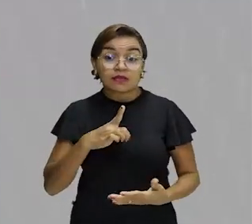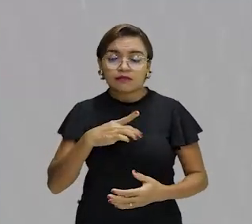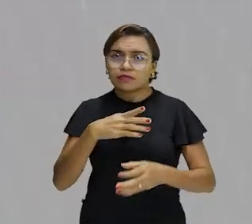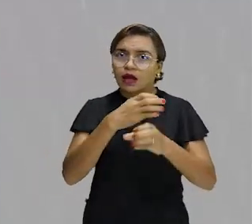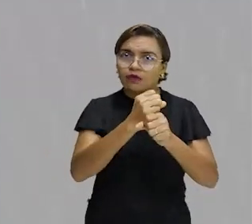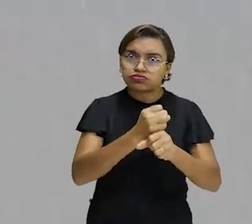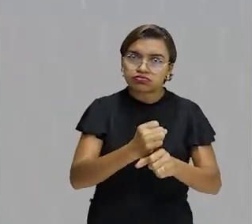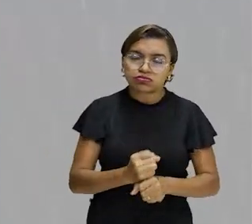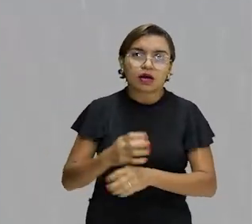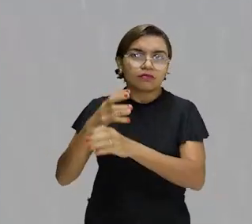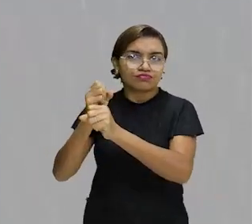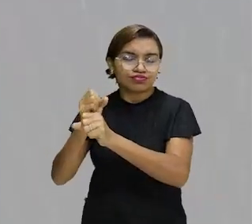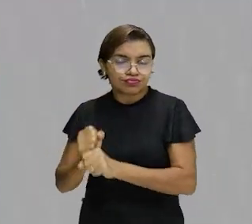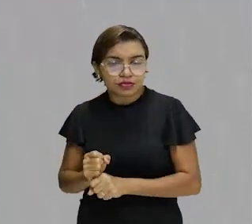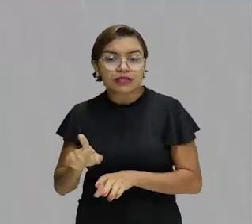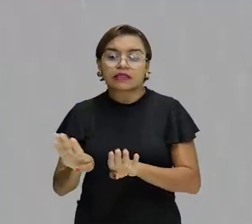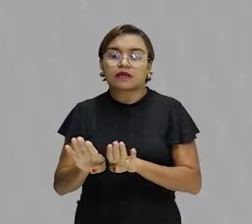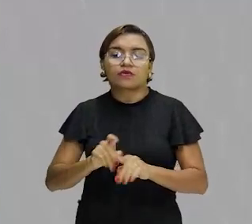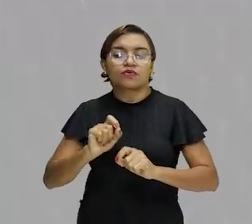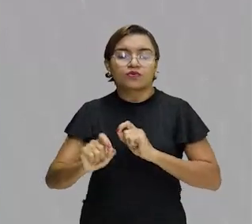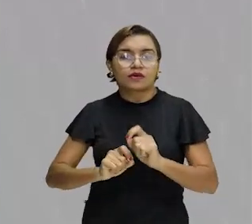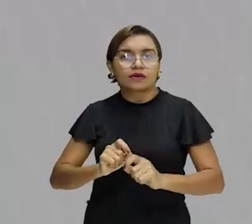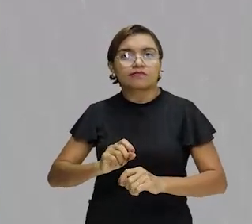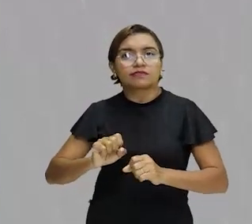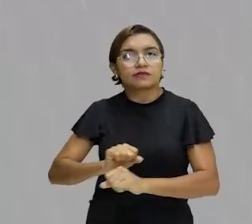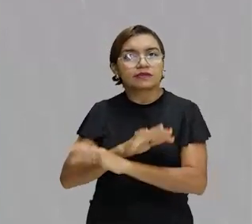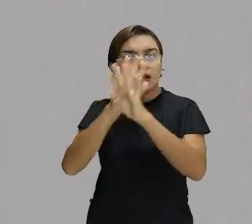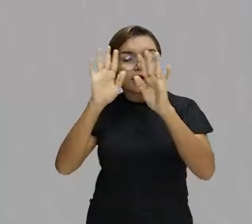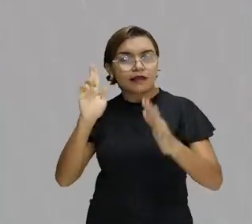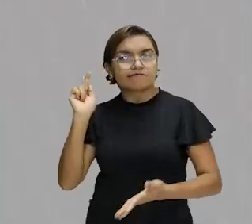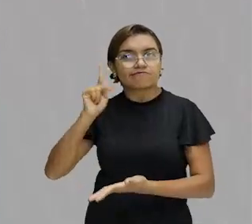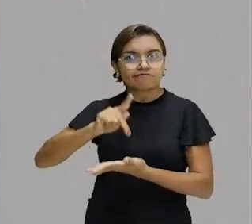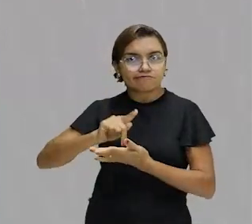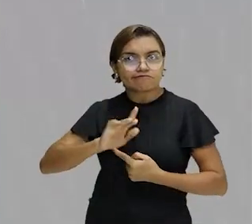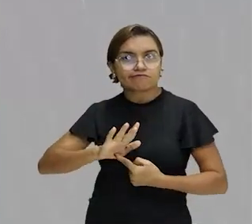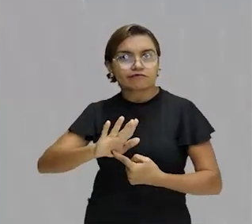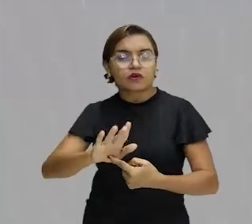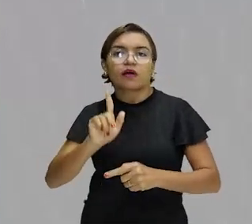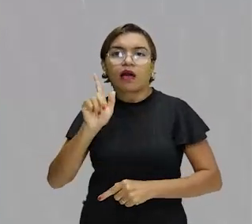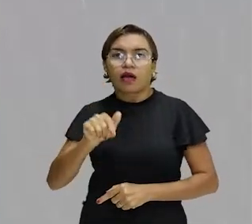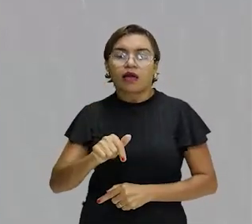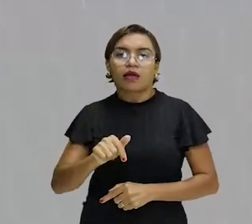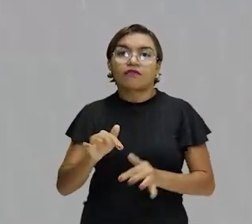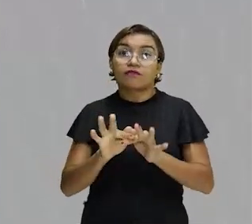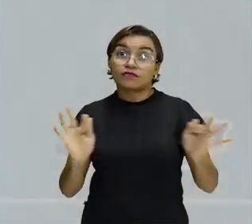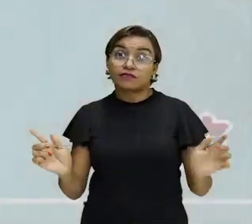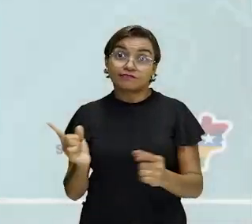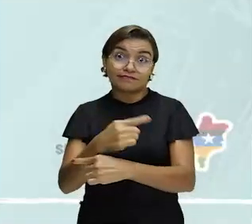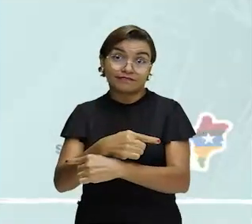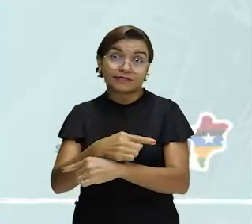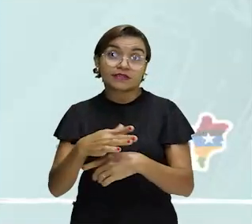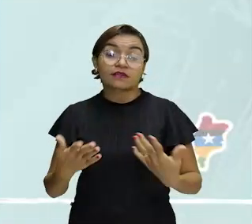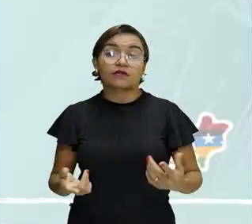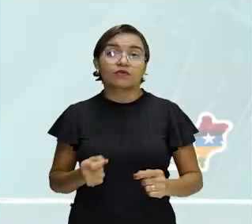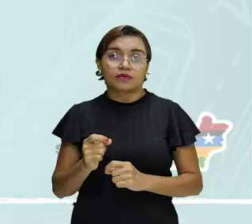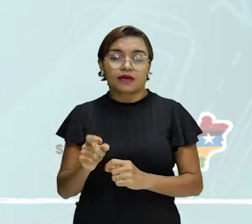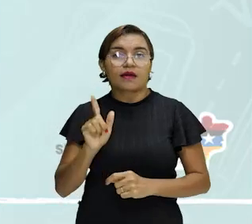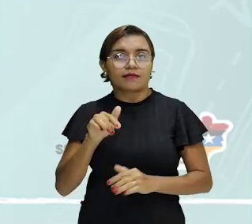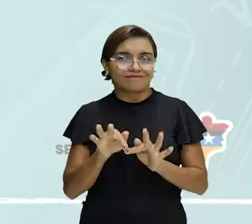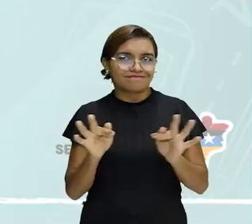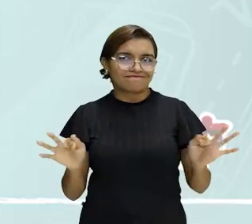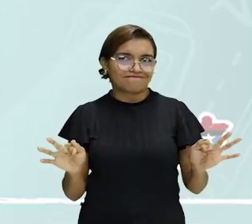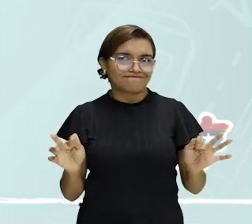que participam da função, ou seja, todos os elementos que são atingidos pela flecha, tá bom? Então, ele é formado